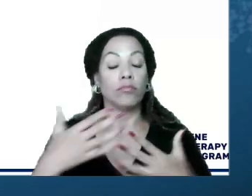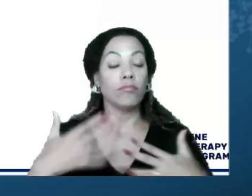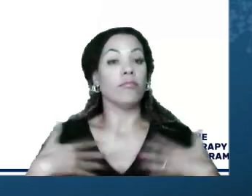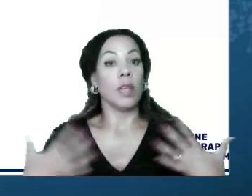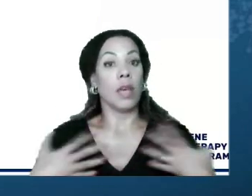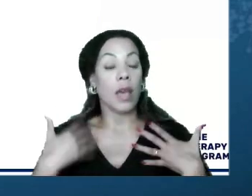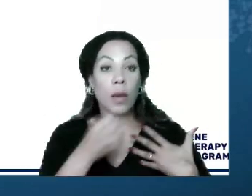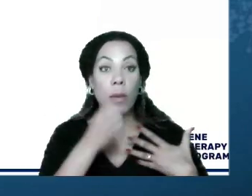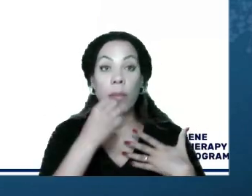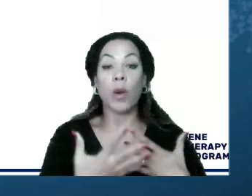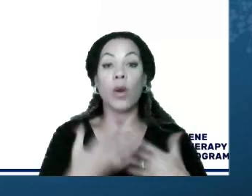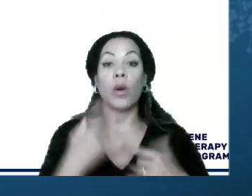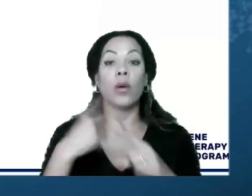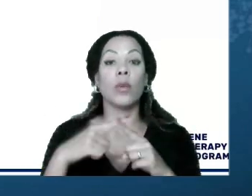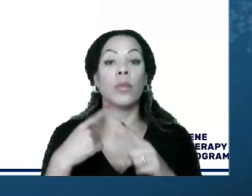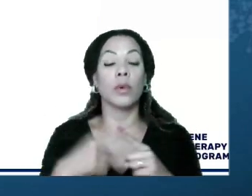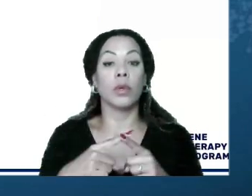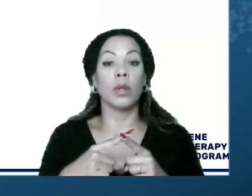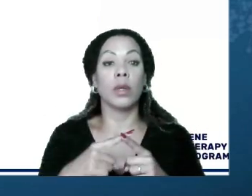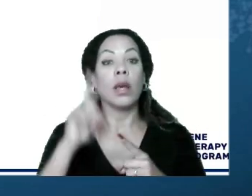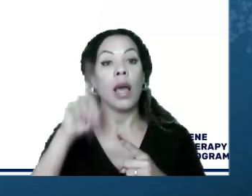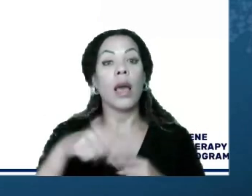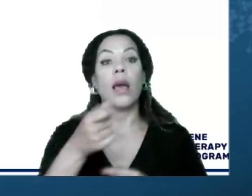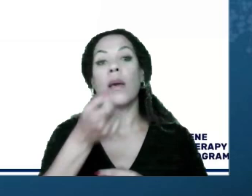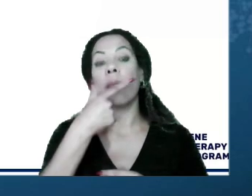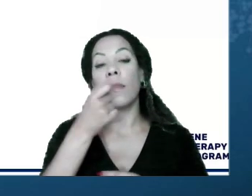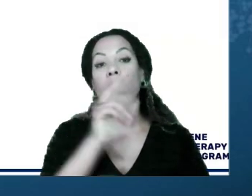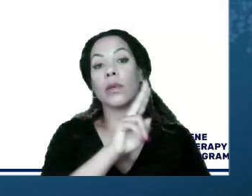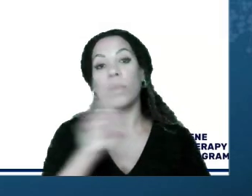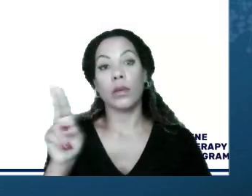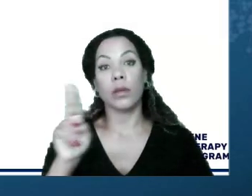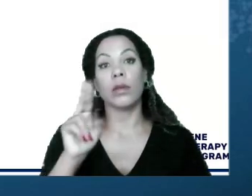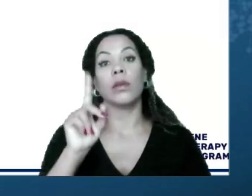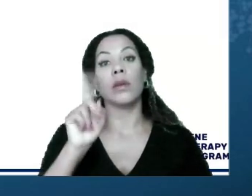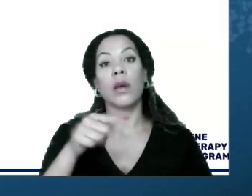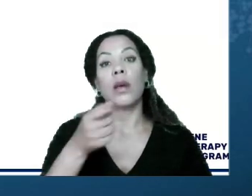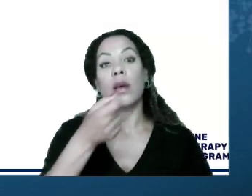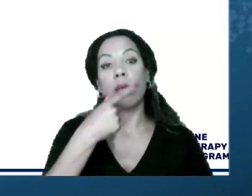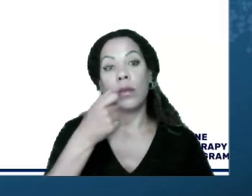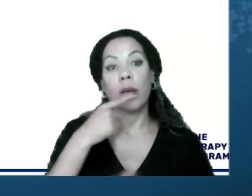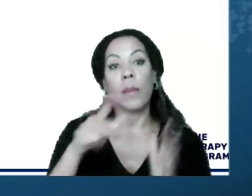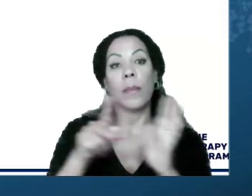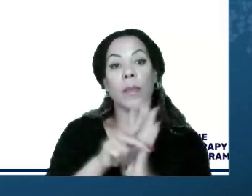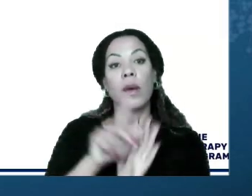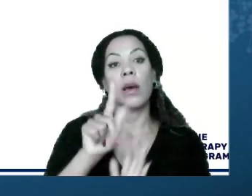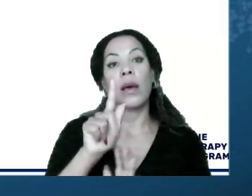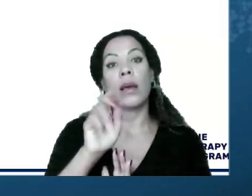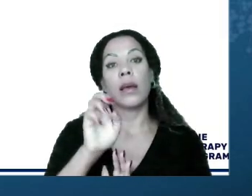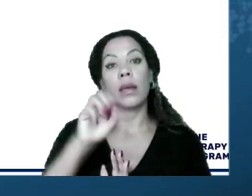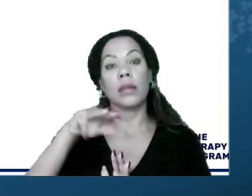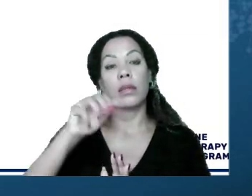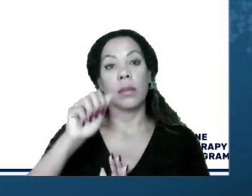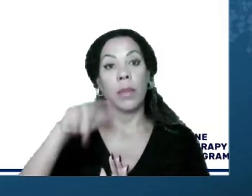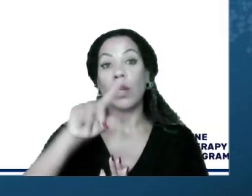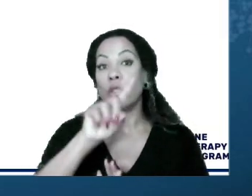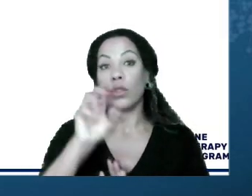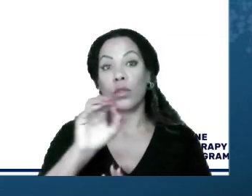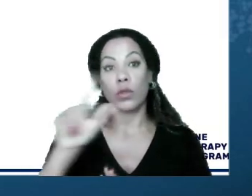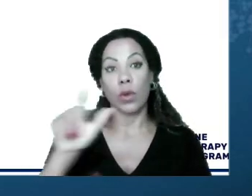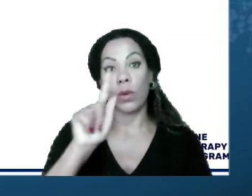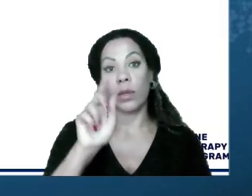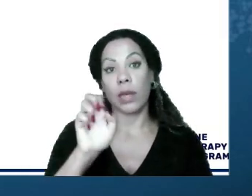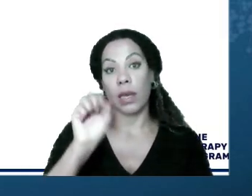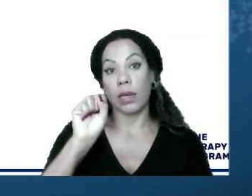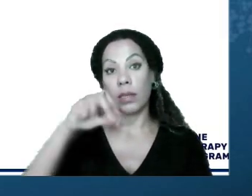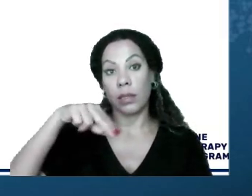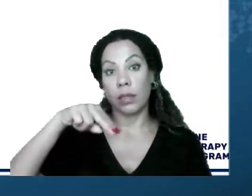entusiasmante, que é um medicamento chamado Zolgensma, que para tratar a atrofia